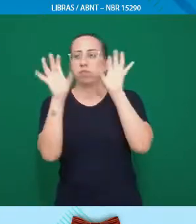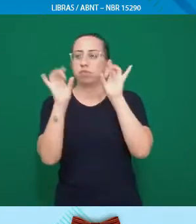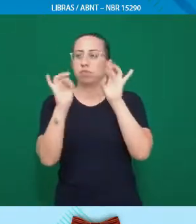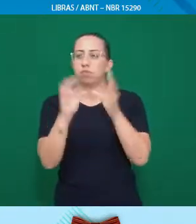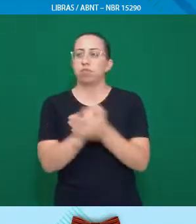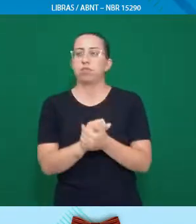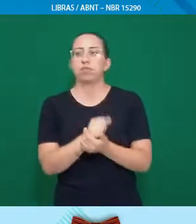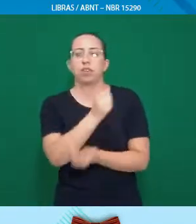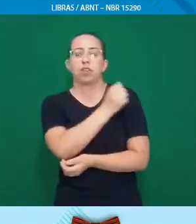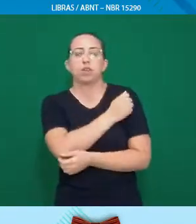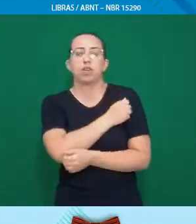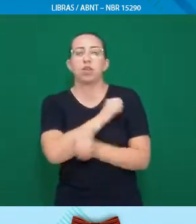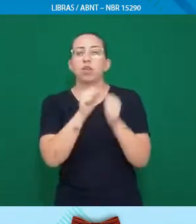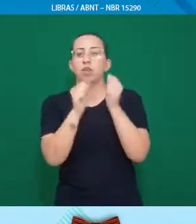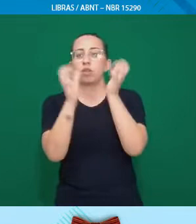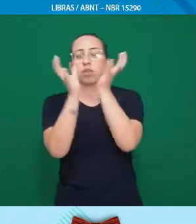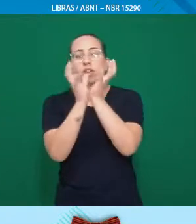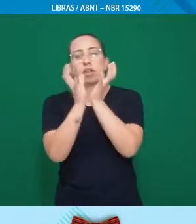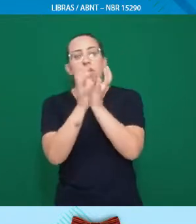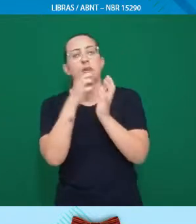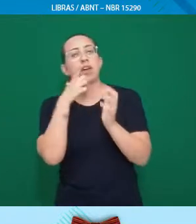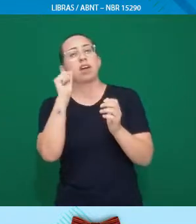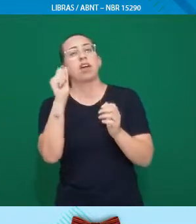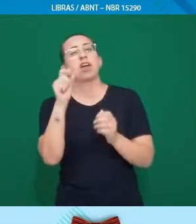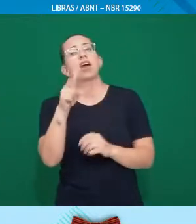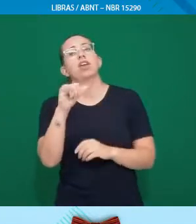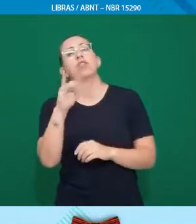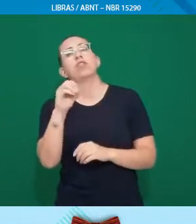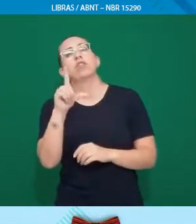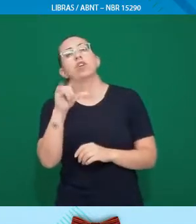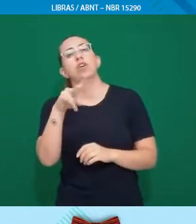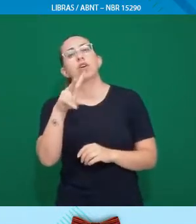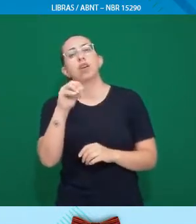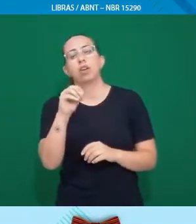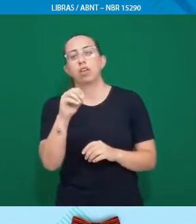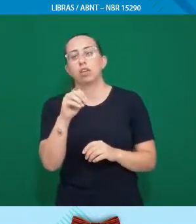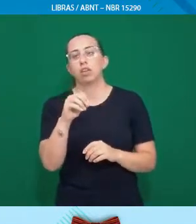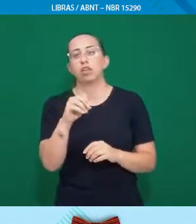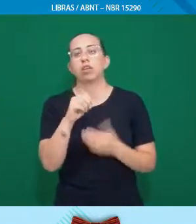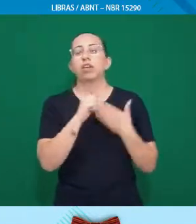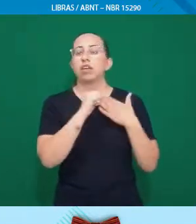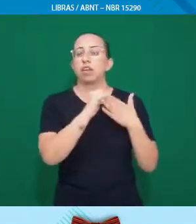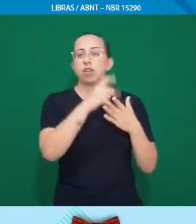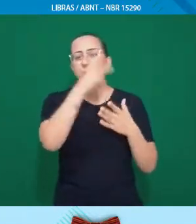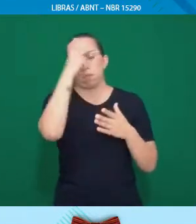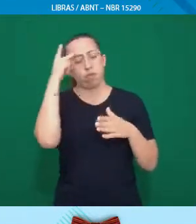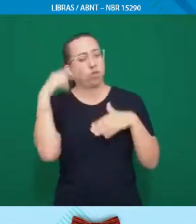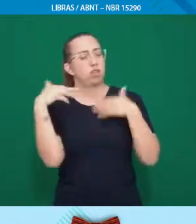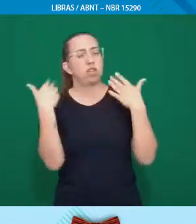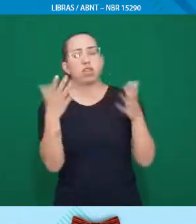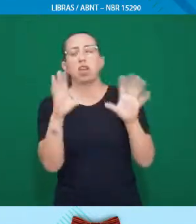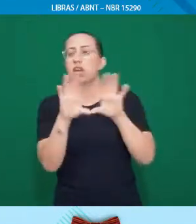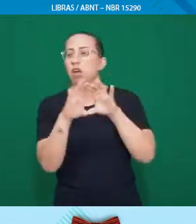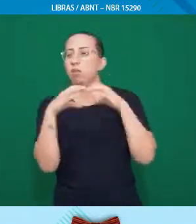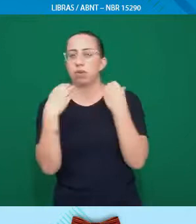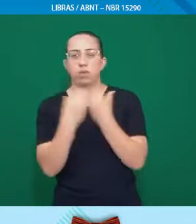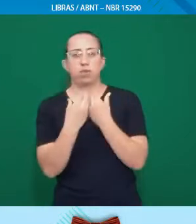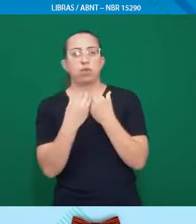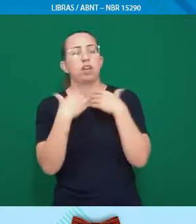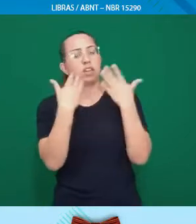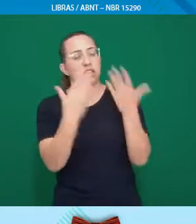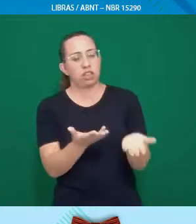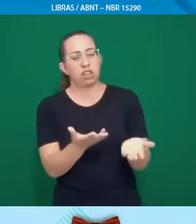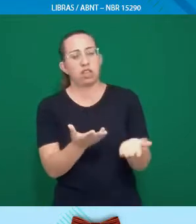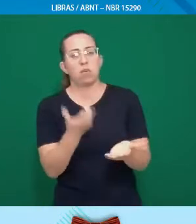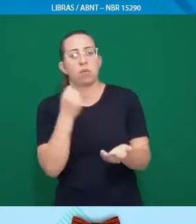os alunos da APAE foram agraciados com ver o fatos pela comunidade temos aqui várias pessoas que fizeram doação para que nós